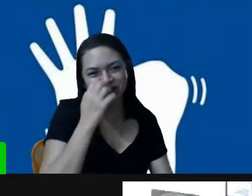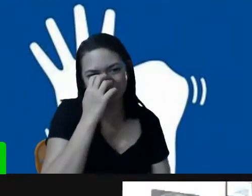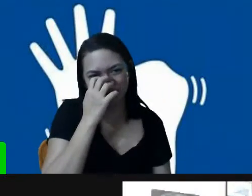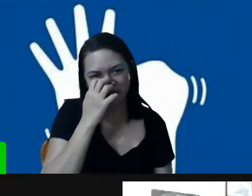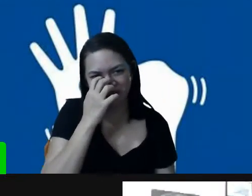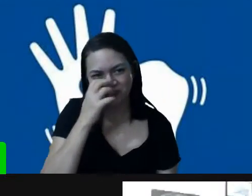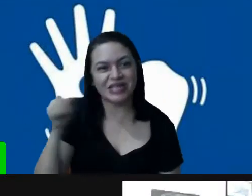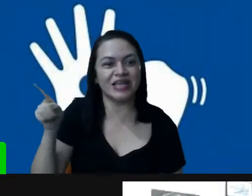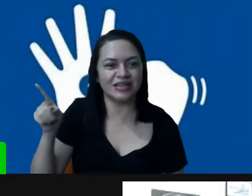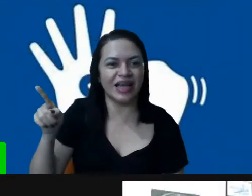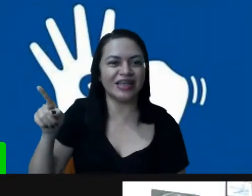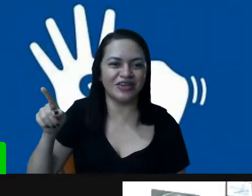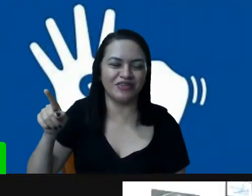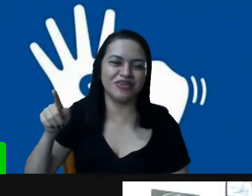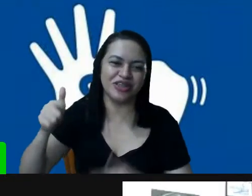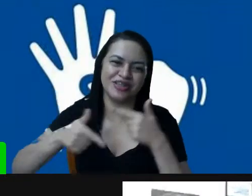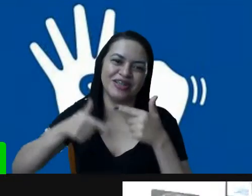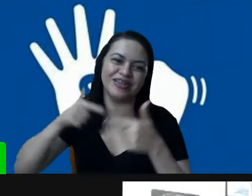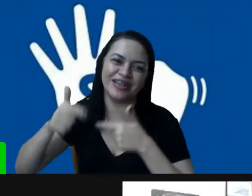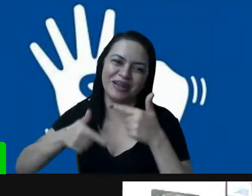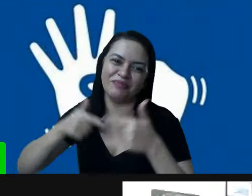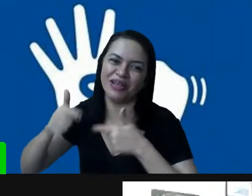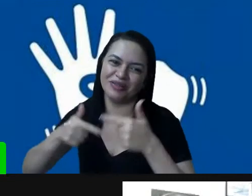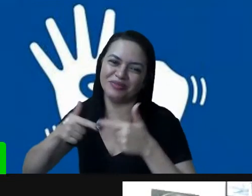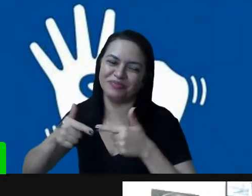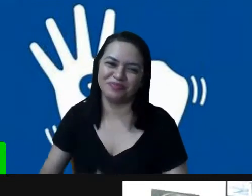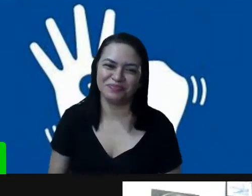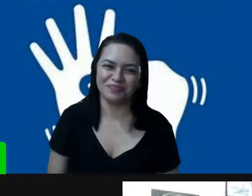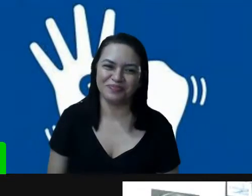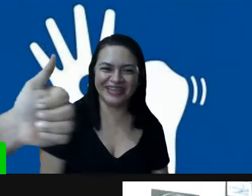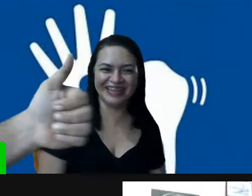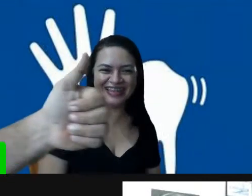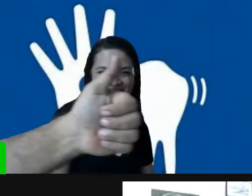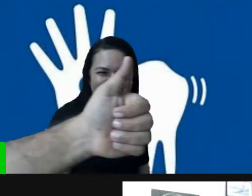internet. Mas ele está aqui, viu, gente? Ele está trabalhando.